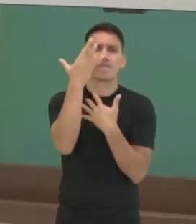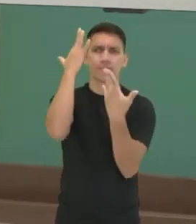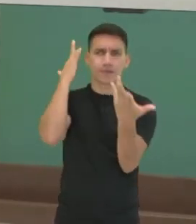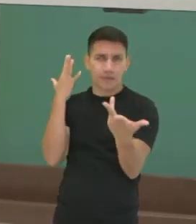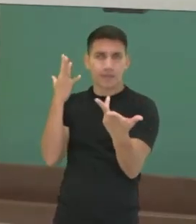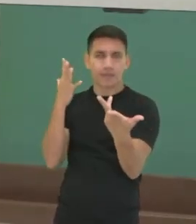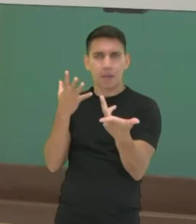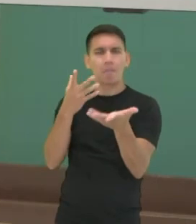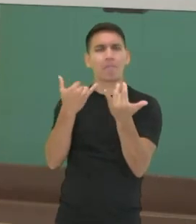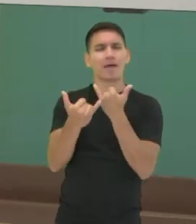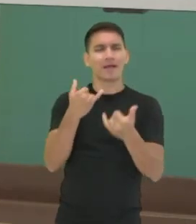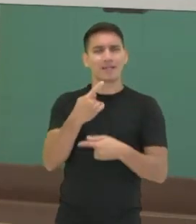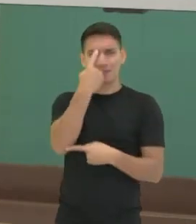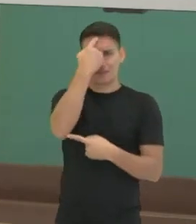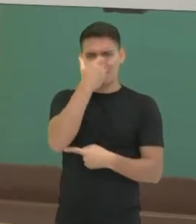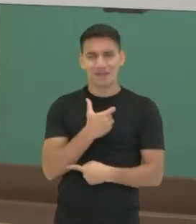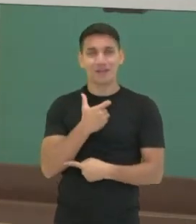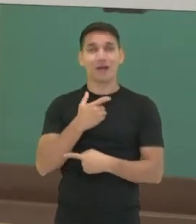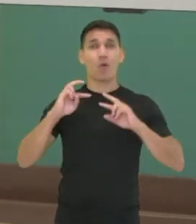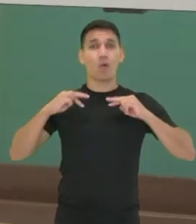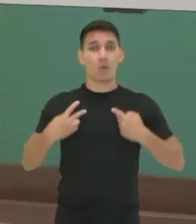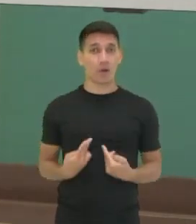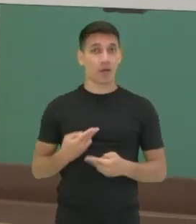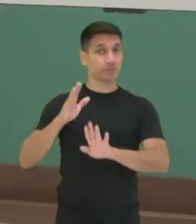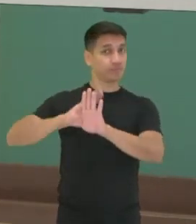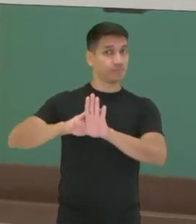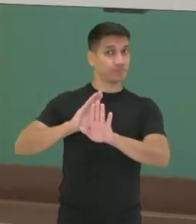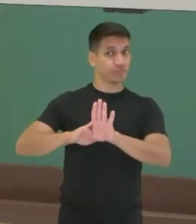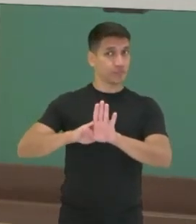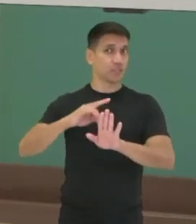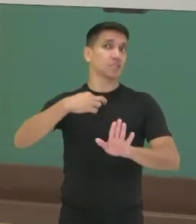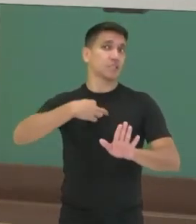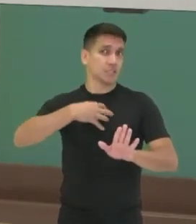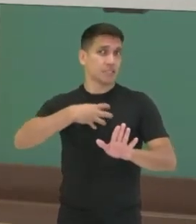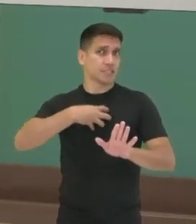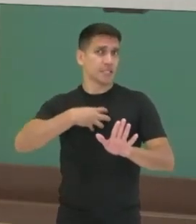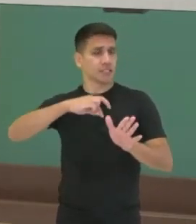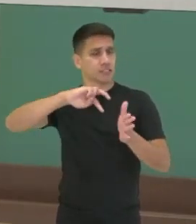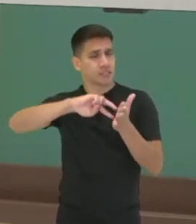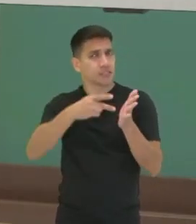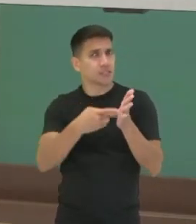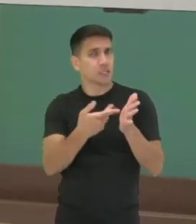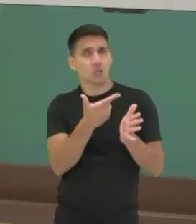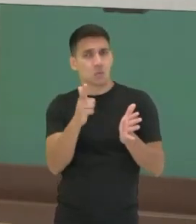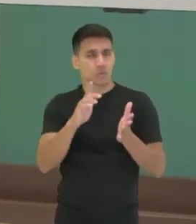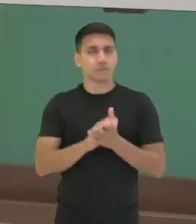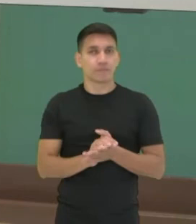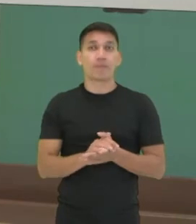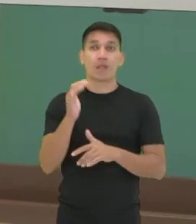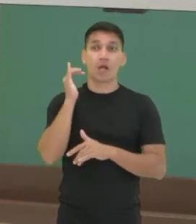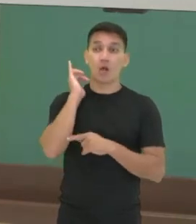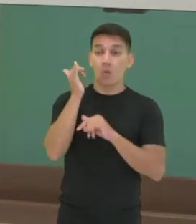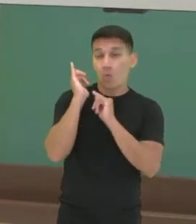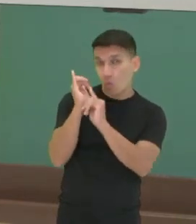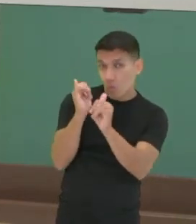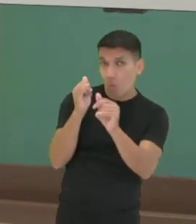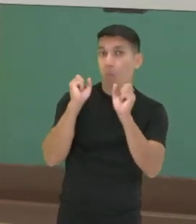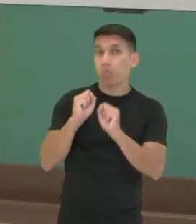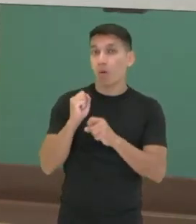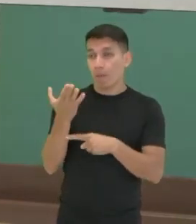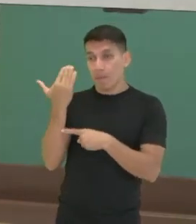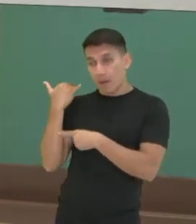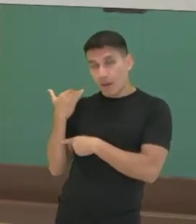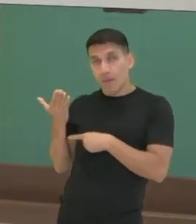tem uma narrativa onde se ensina uma moral da história. O conto pode ser no passado, presente e futuro. É uma ficção, é